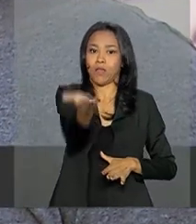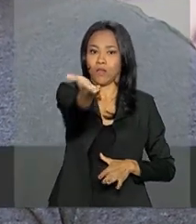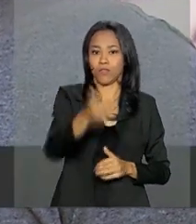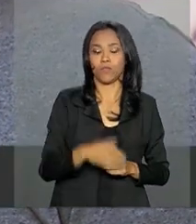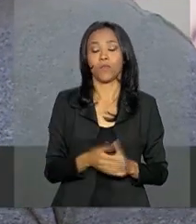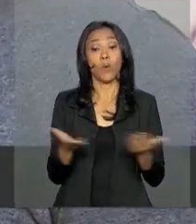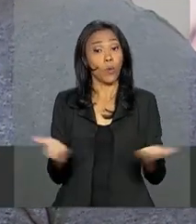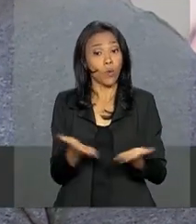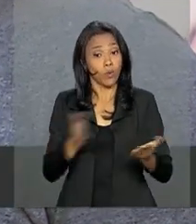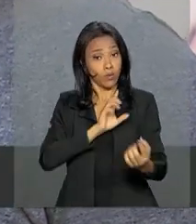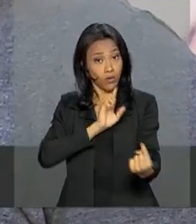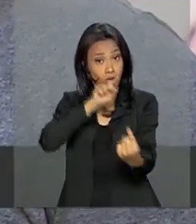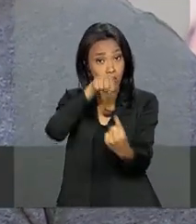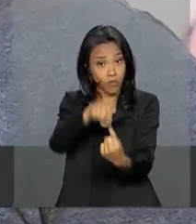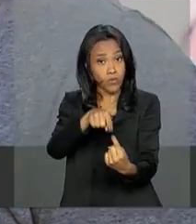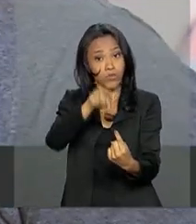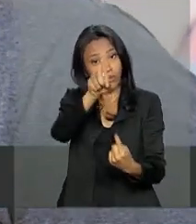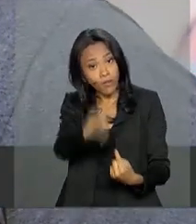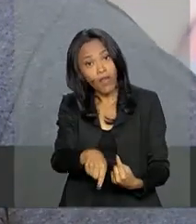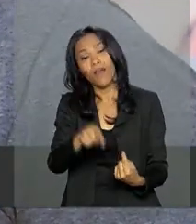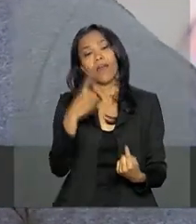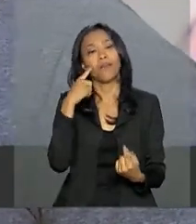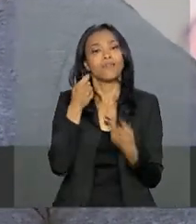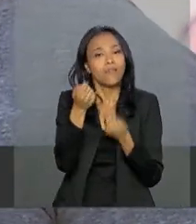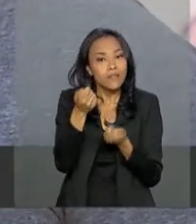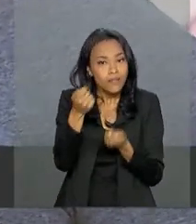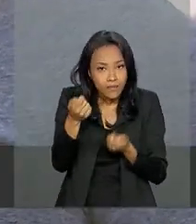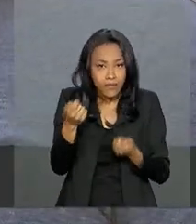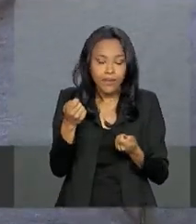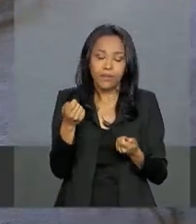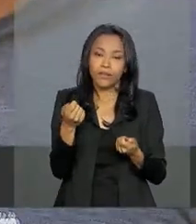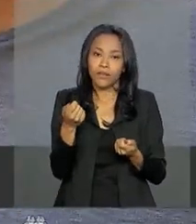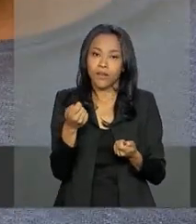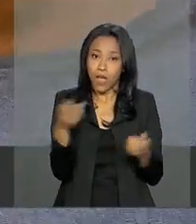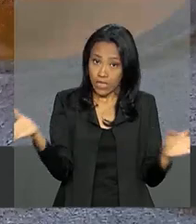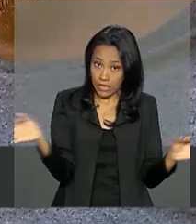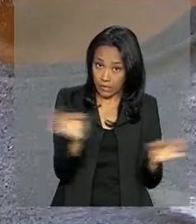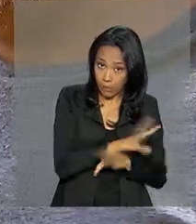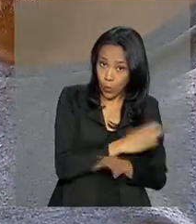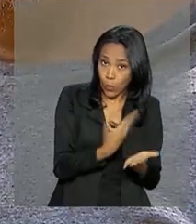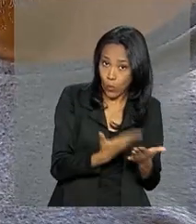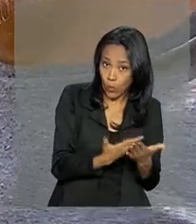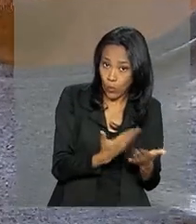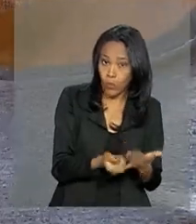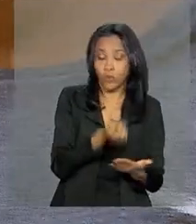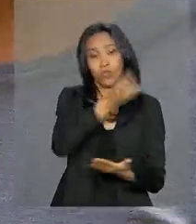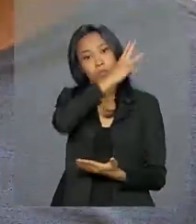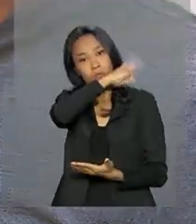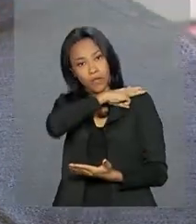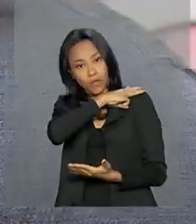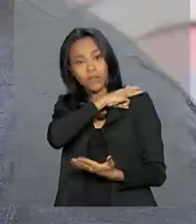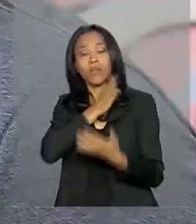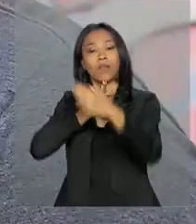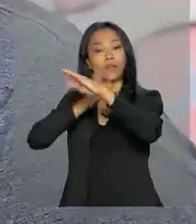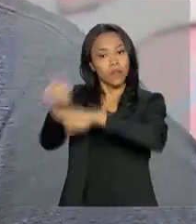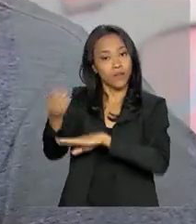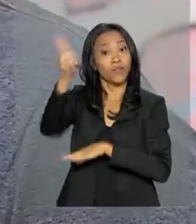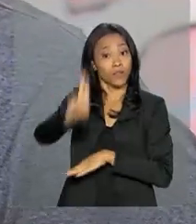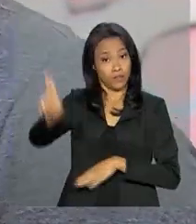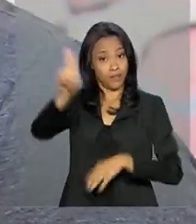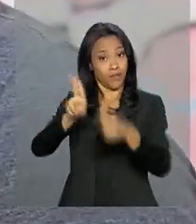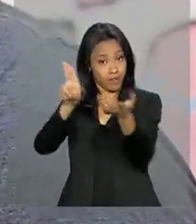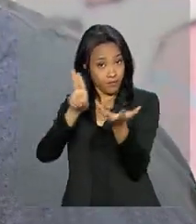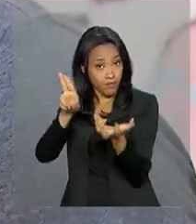longe certo é tentar o ensino nunca acabar o no ensino médio é fazer uma faculdade